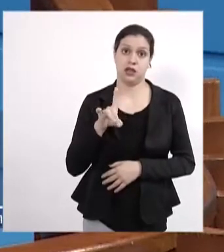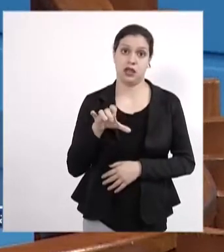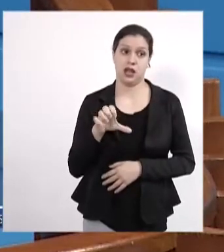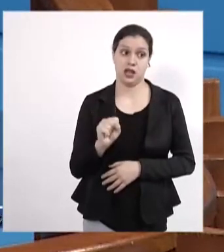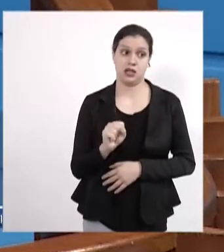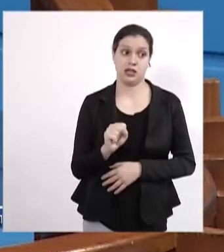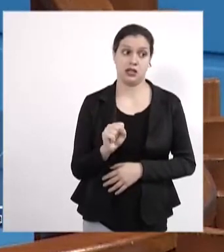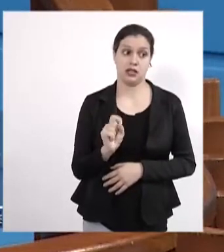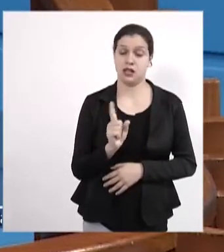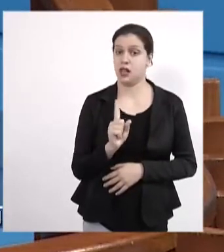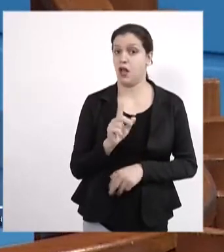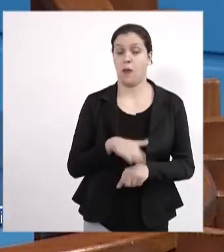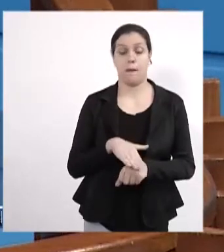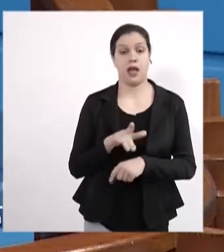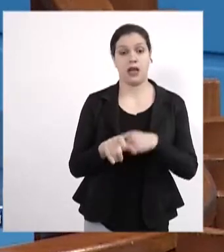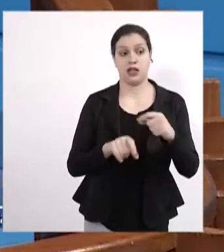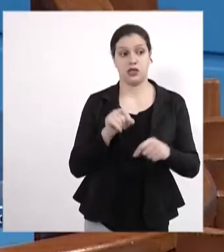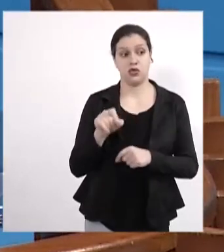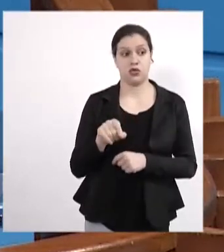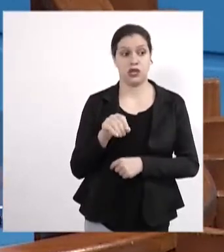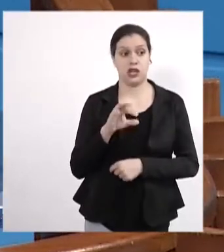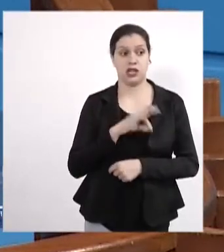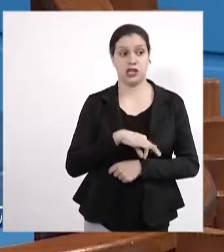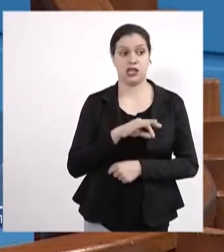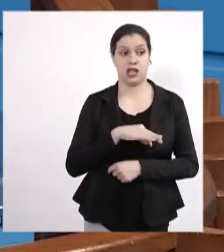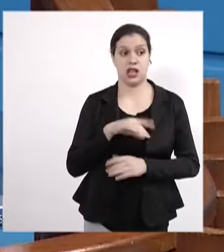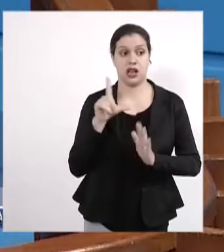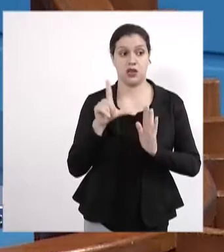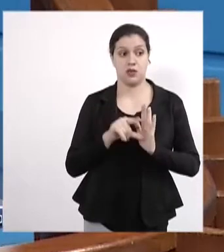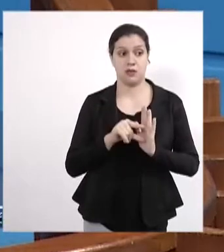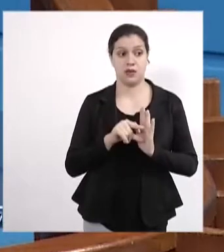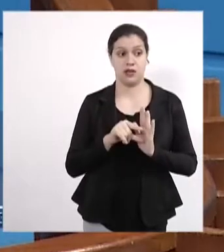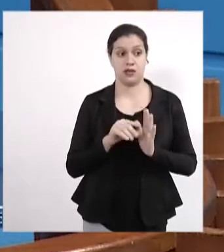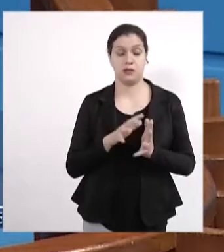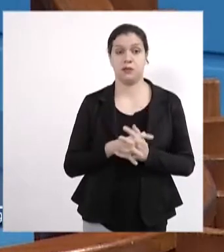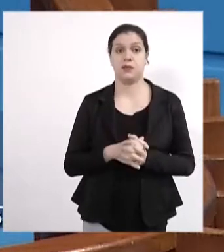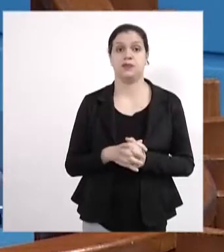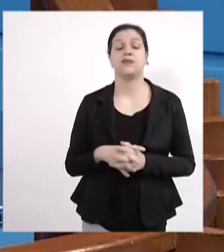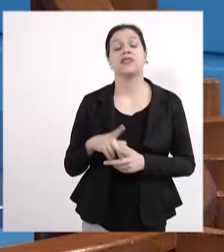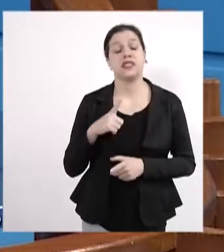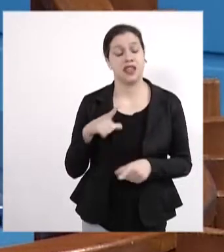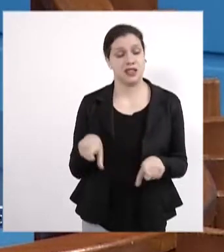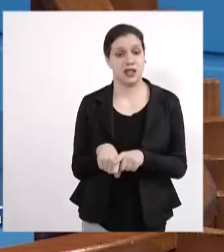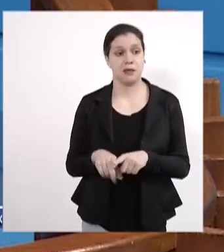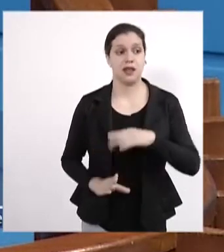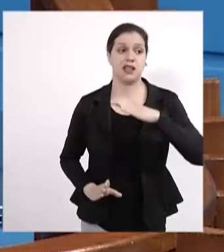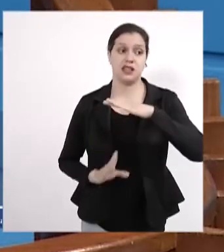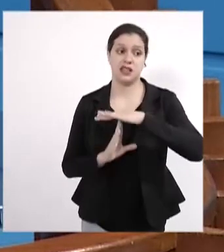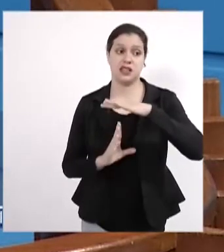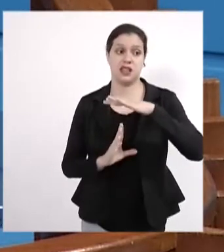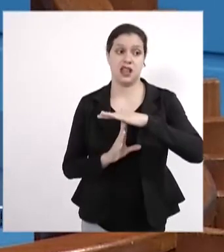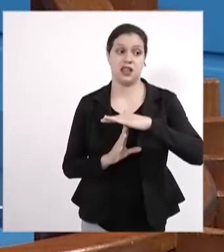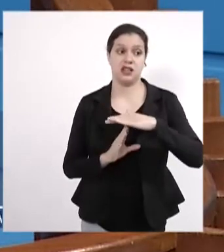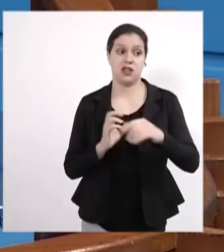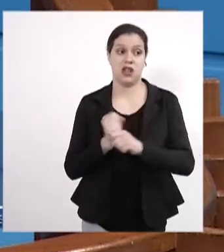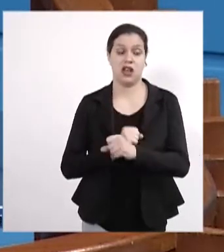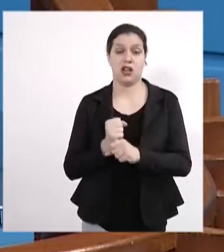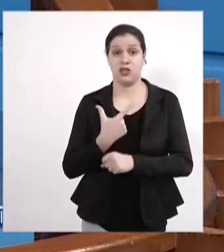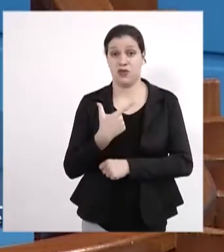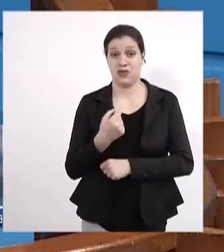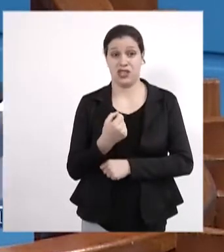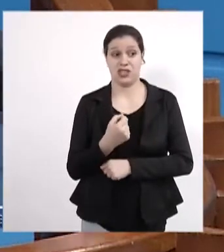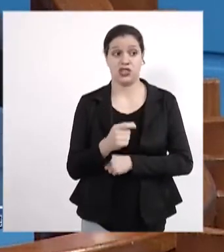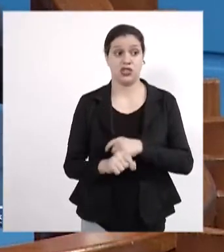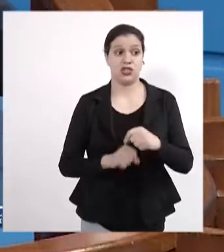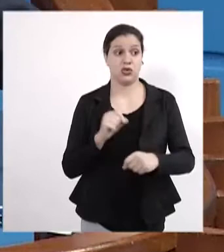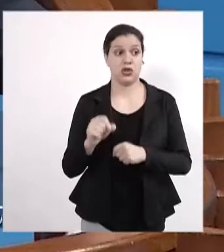com o salário mínimo. Outra medida nesse pacote é o teto de gastos por 20 anos, que tem